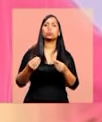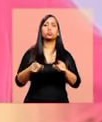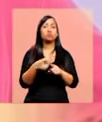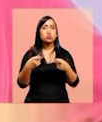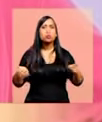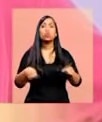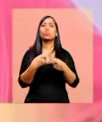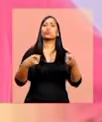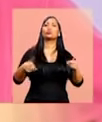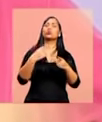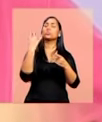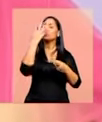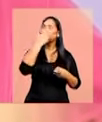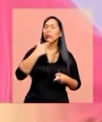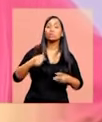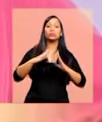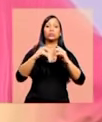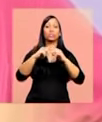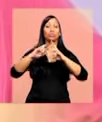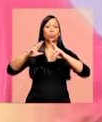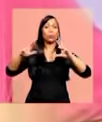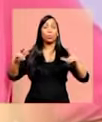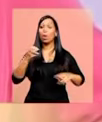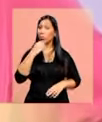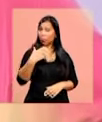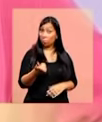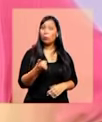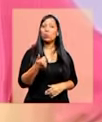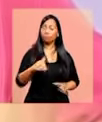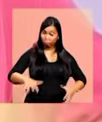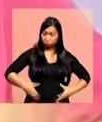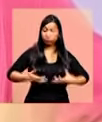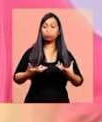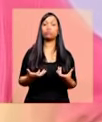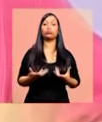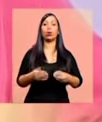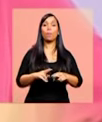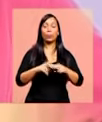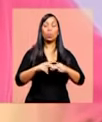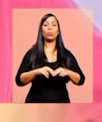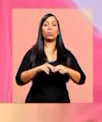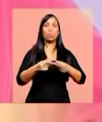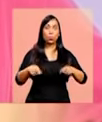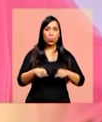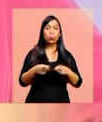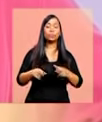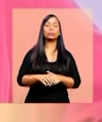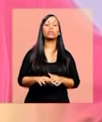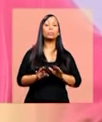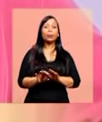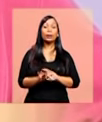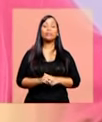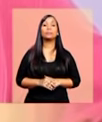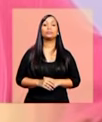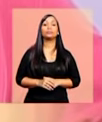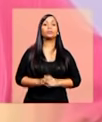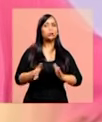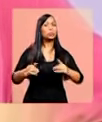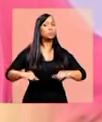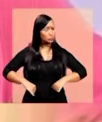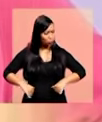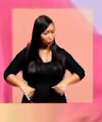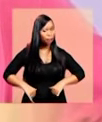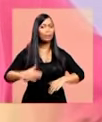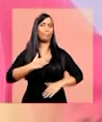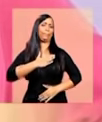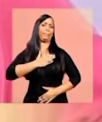Muitos músicos excelentes tocam em igrejas diversas, e isso é muito bom, isso é muito enriquecedor para o lado musical. Mas eu já